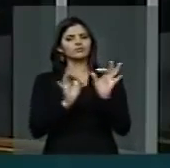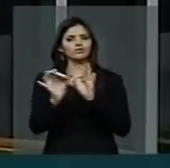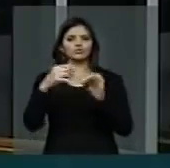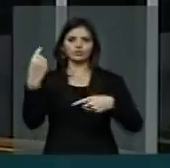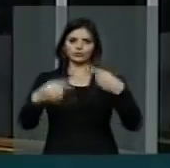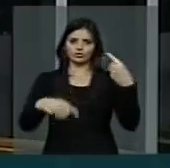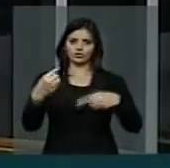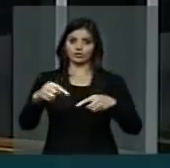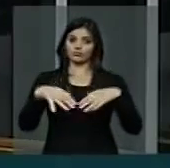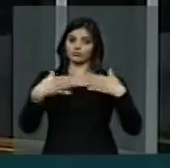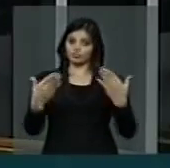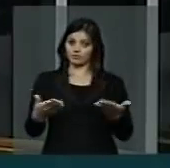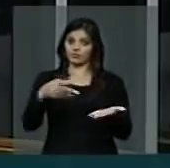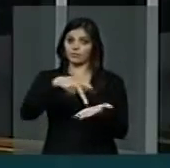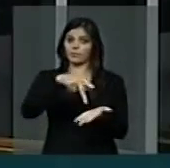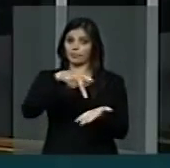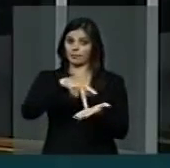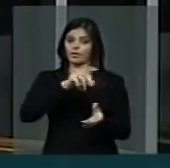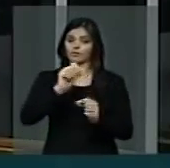senhoras e senhores,